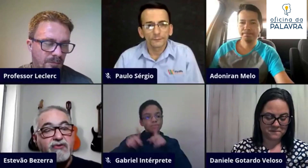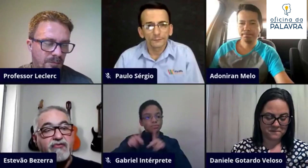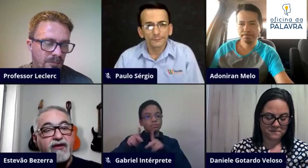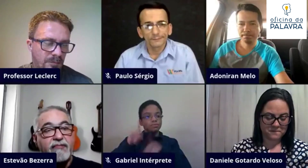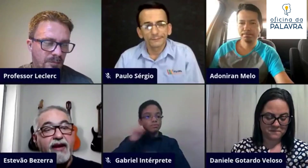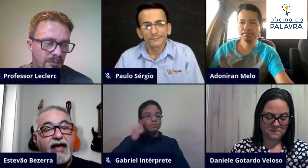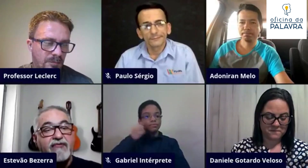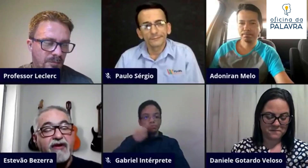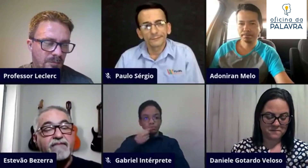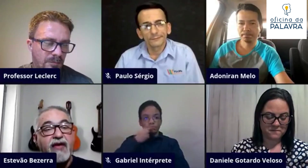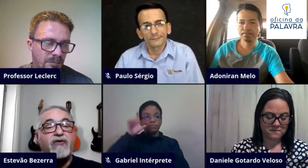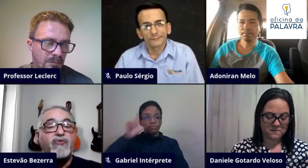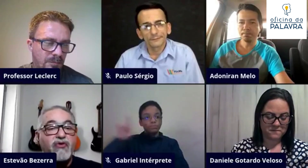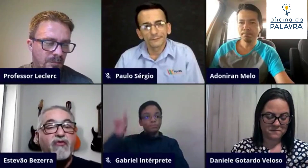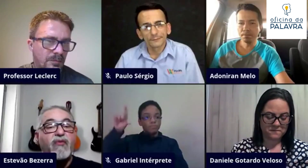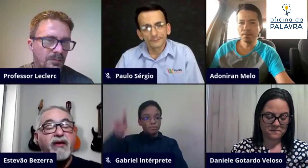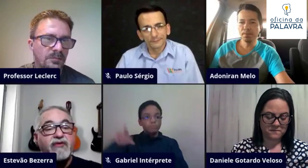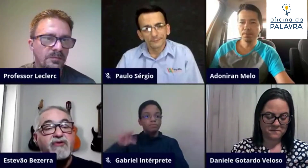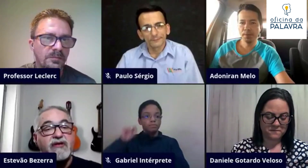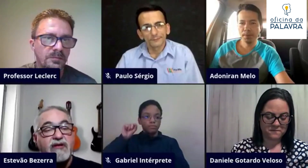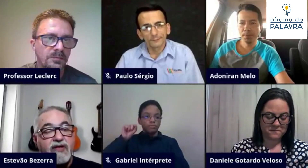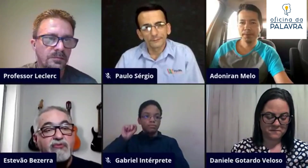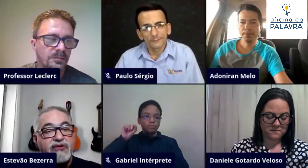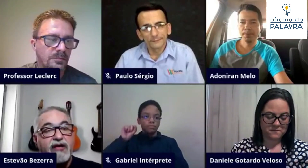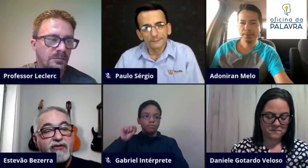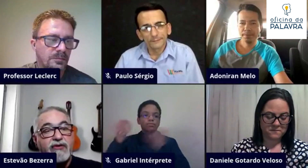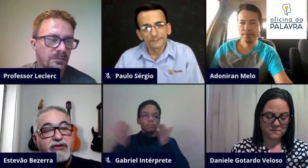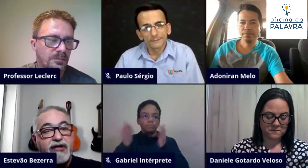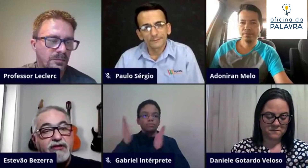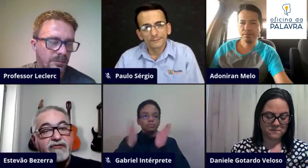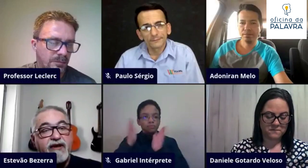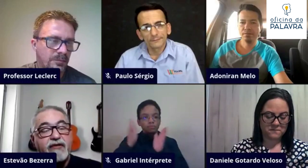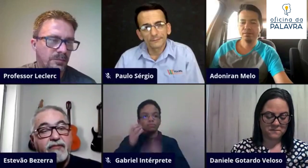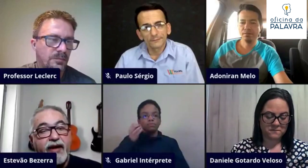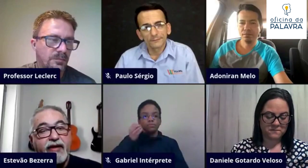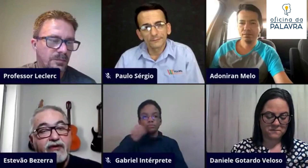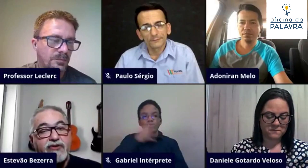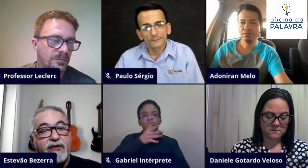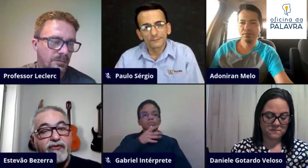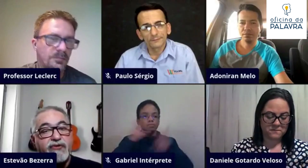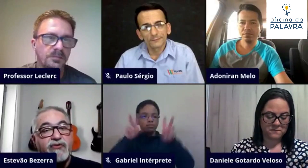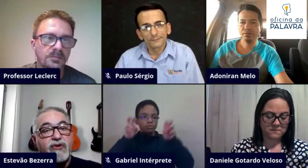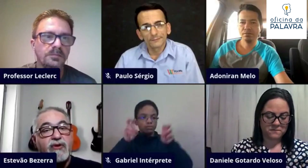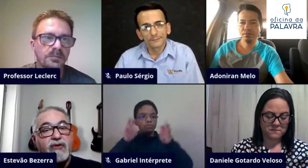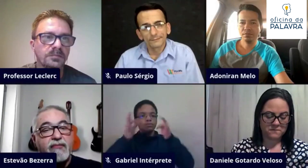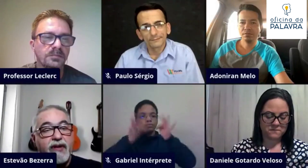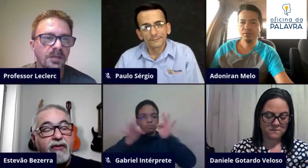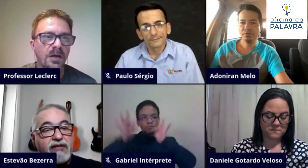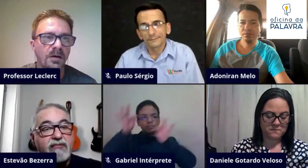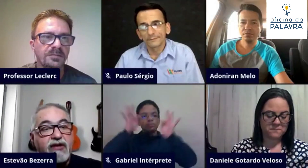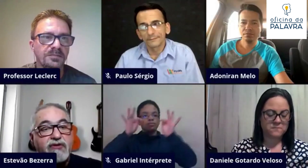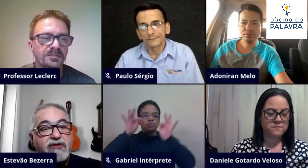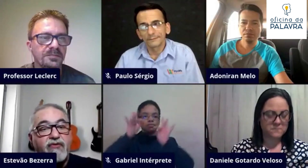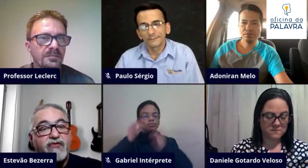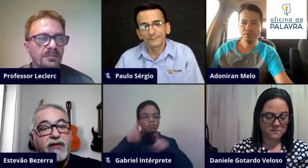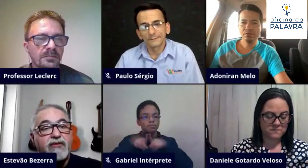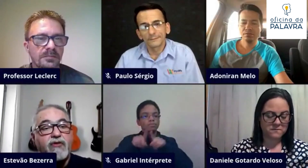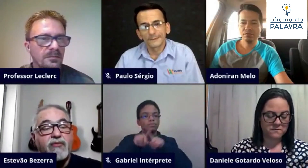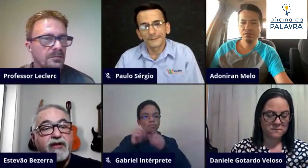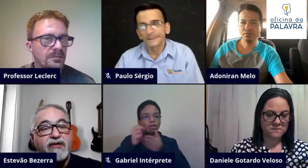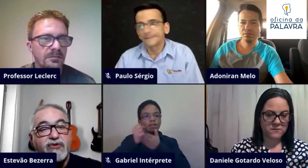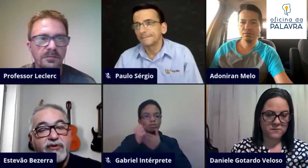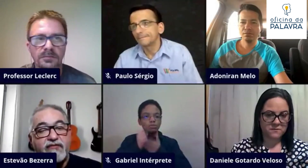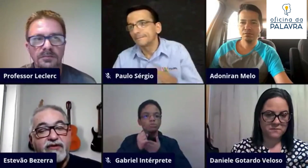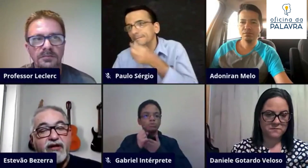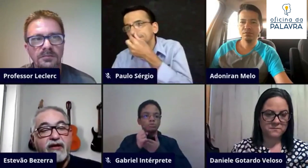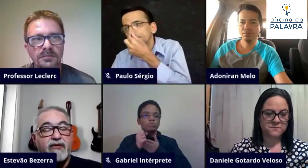que precisam ouvir a palavra. É um novo momento, sim, em termos de tecnologia, isso vai ampliar e ajudar muito para o crescimento e desenvolvimento